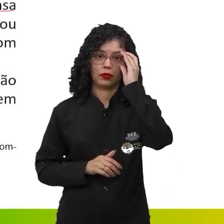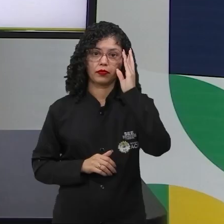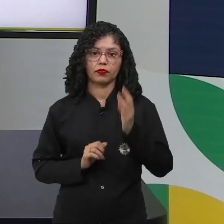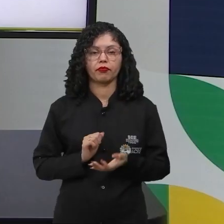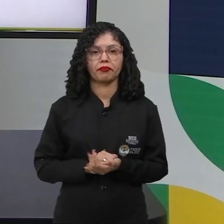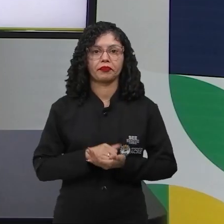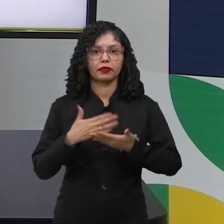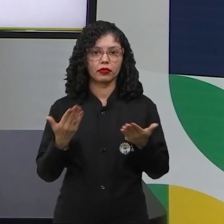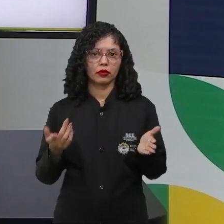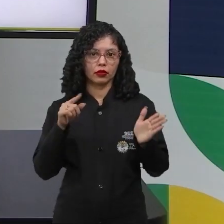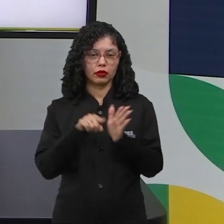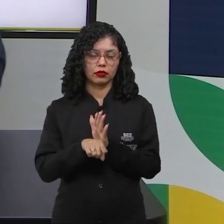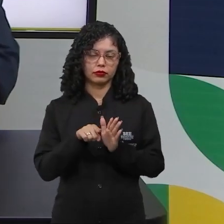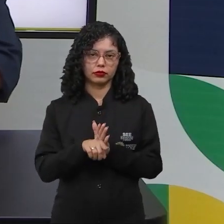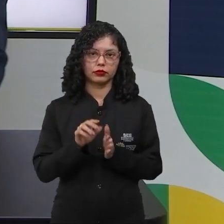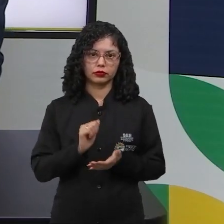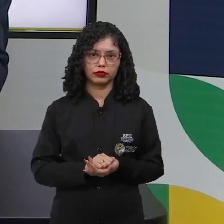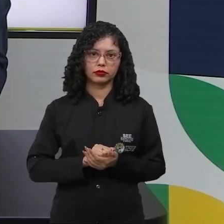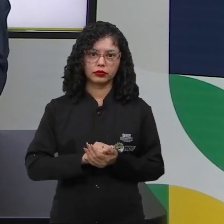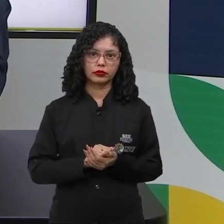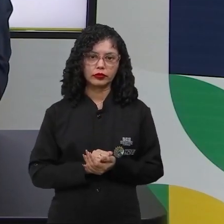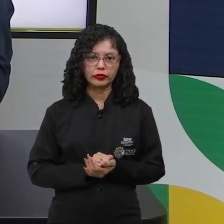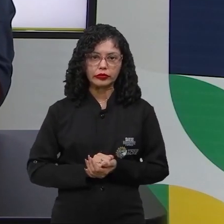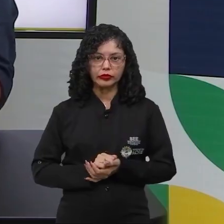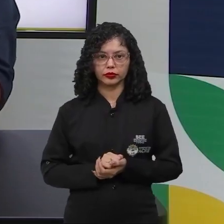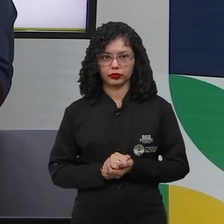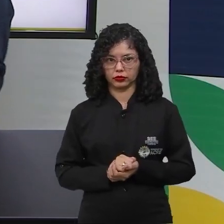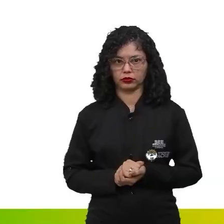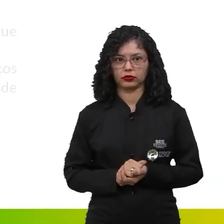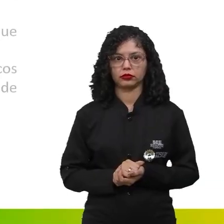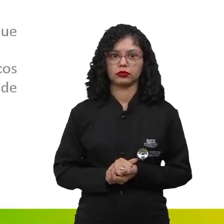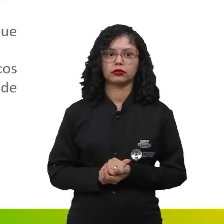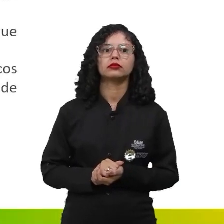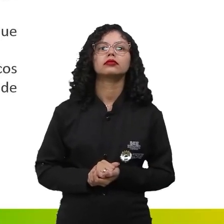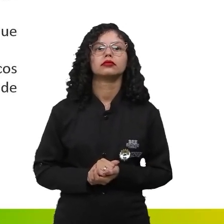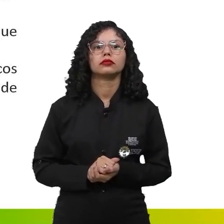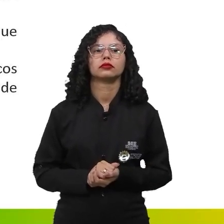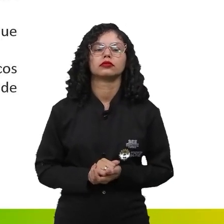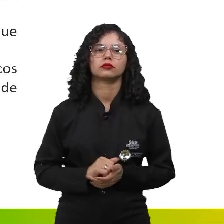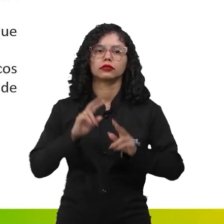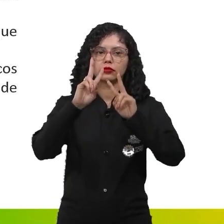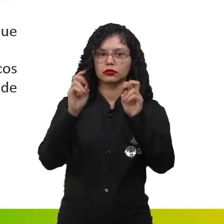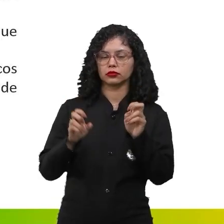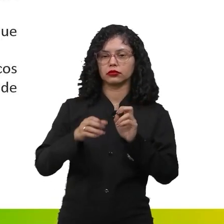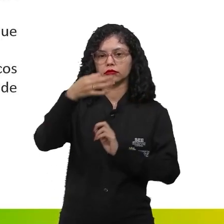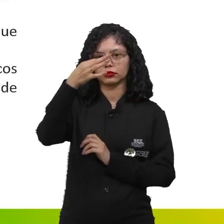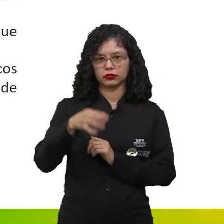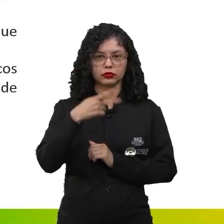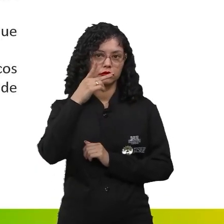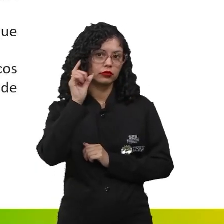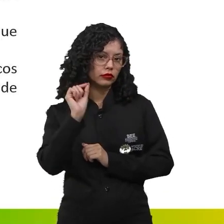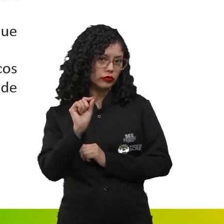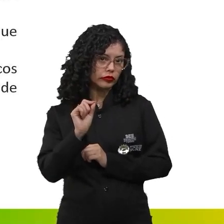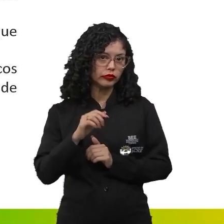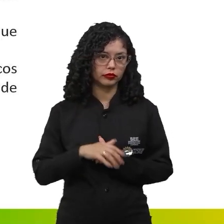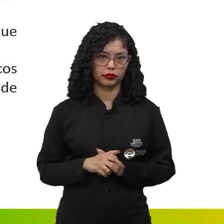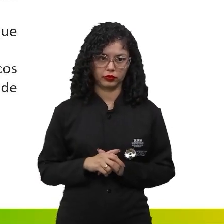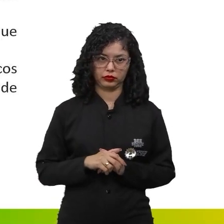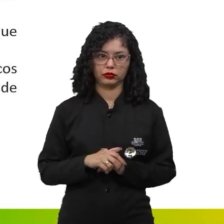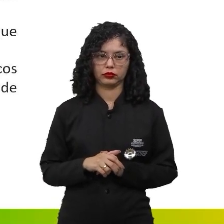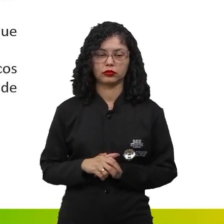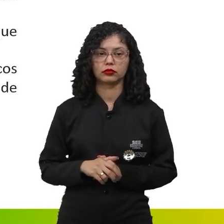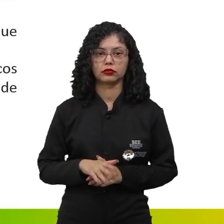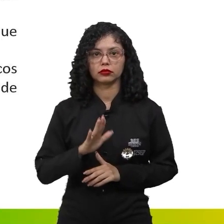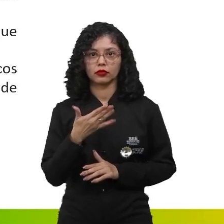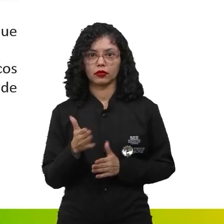SUS. Então, vamos para a questão e vamos ver o que ela se pede. Olha só. Sobre o texto, é correto afirmar. Então,